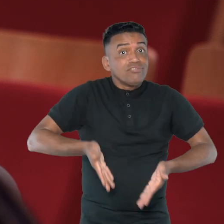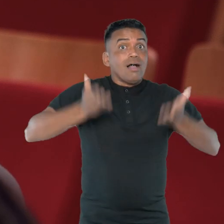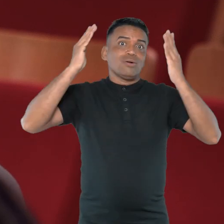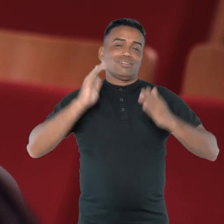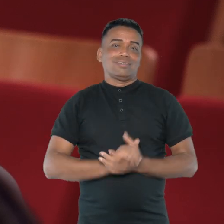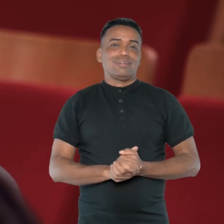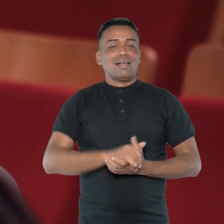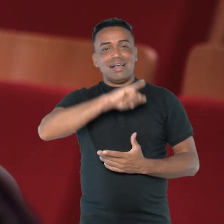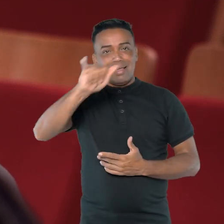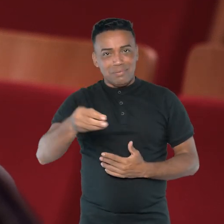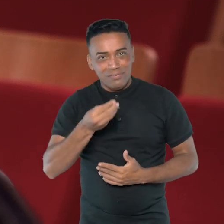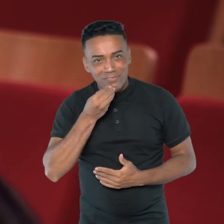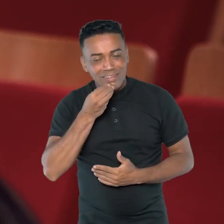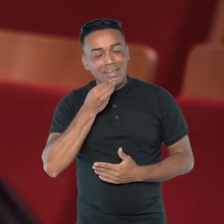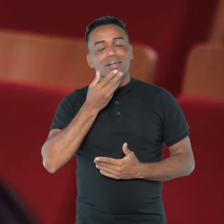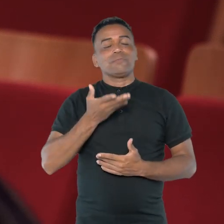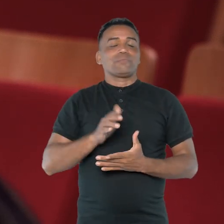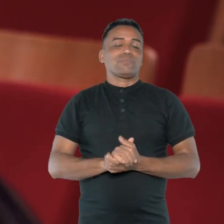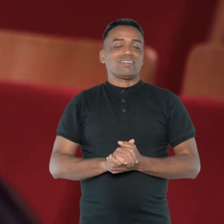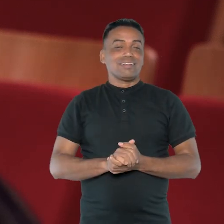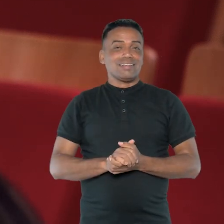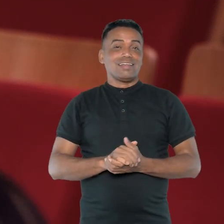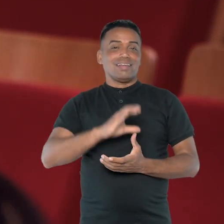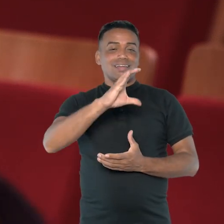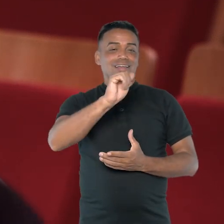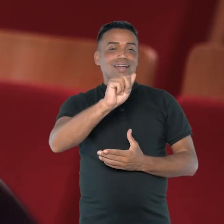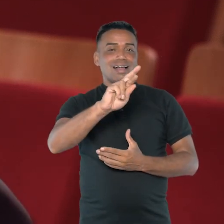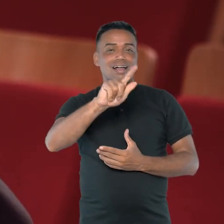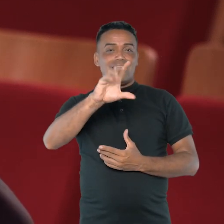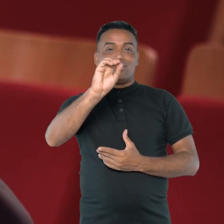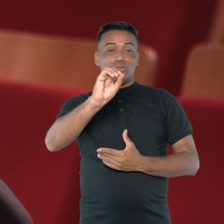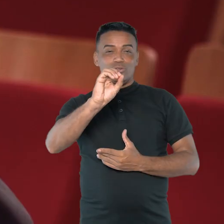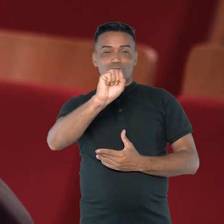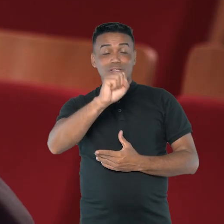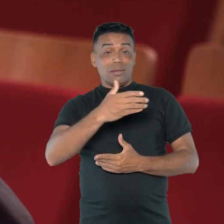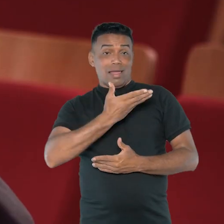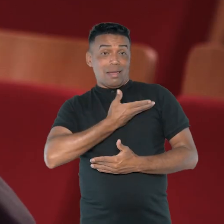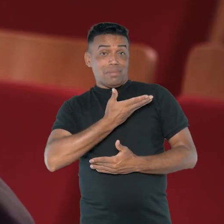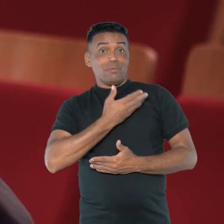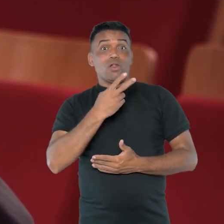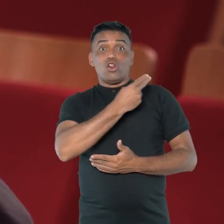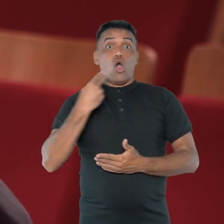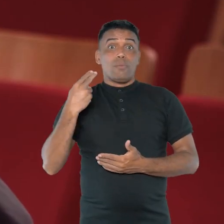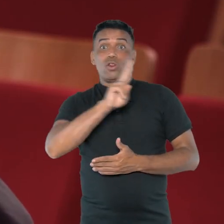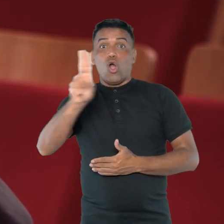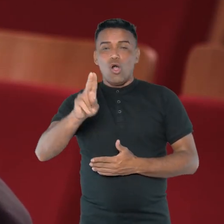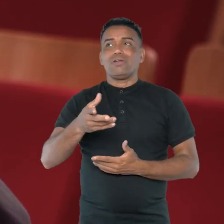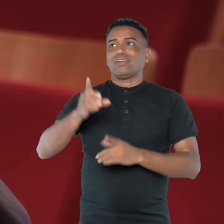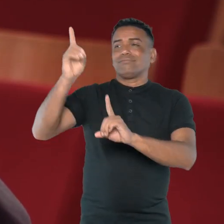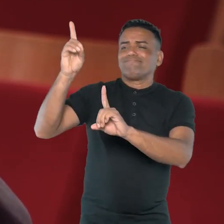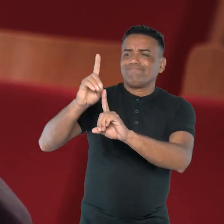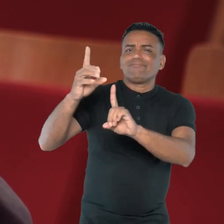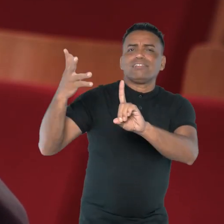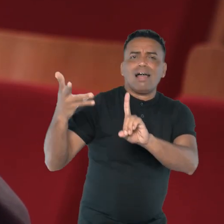levar isso para frente. E aproveitar, Xará, o Carlos Marcelo, para te dar os parabéns, que você está levando o Pensar